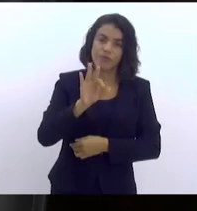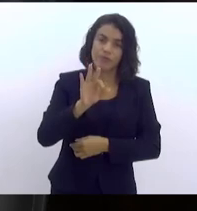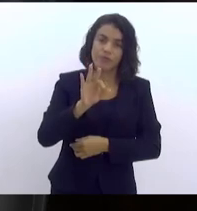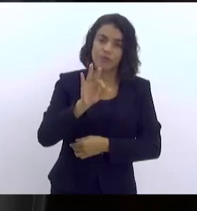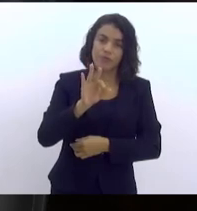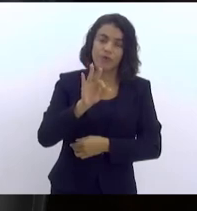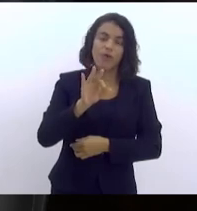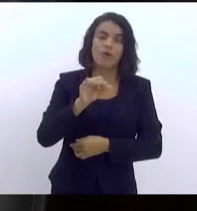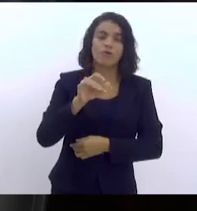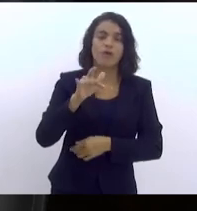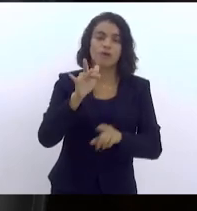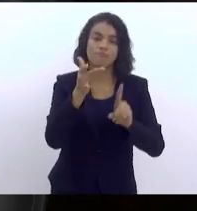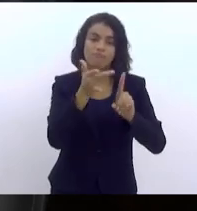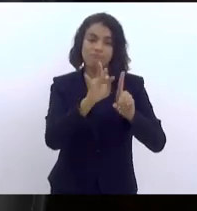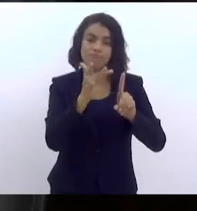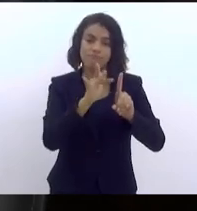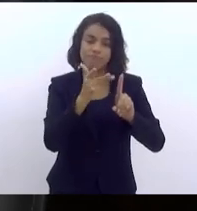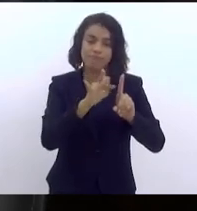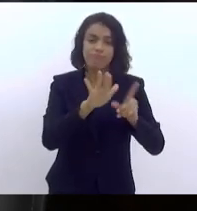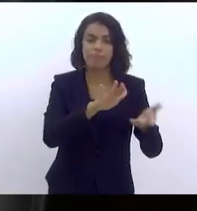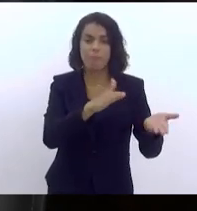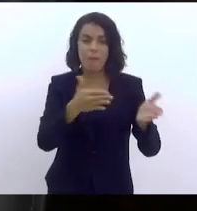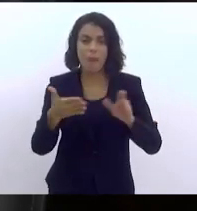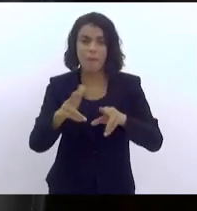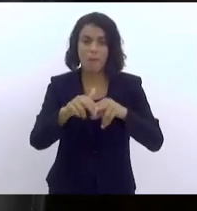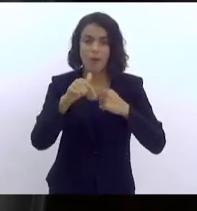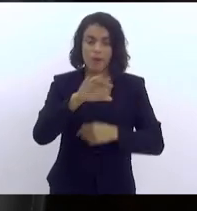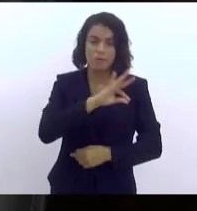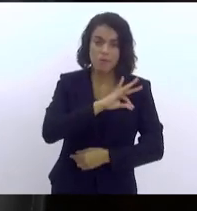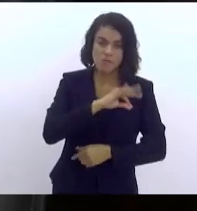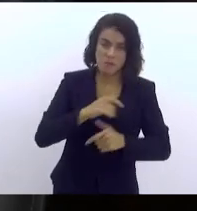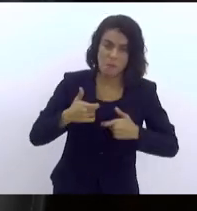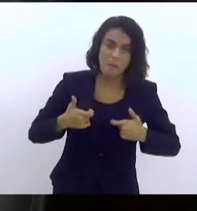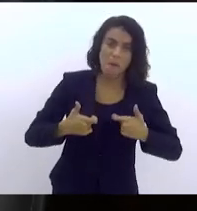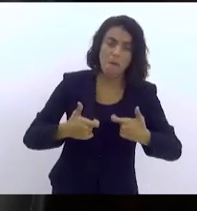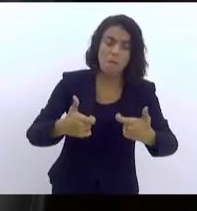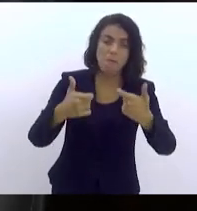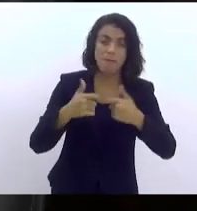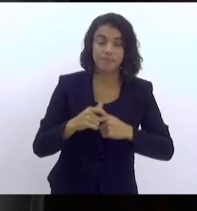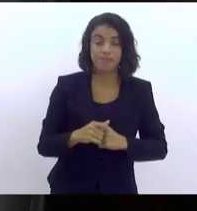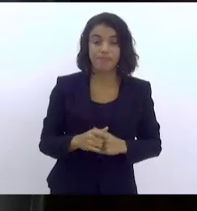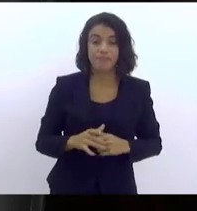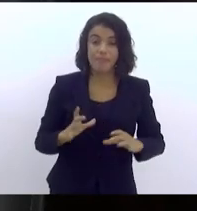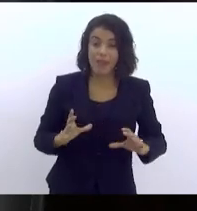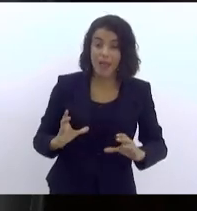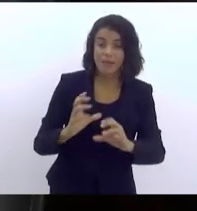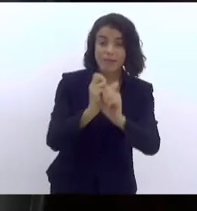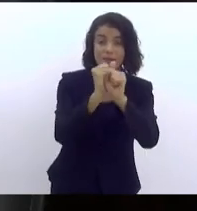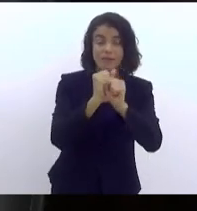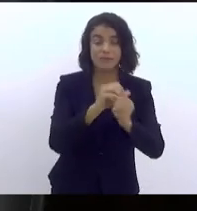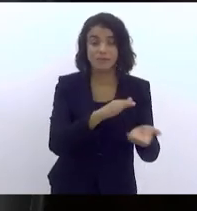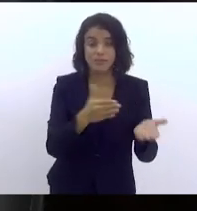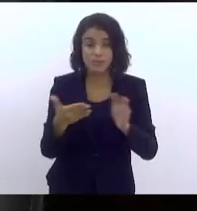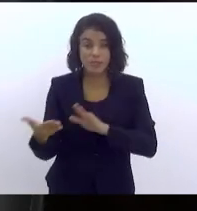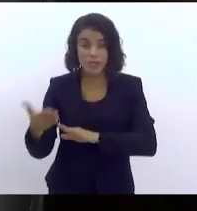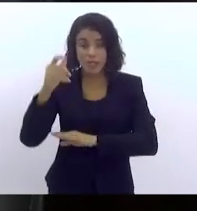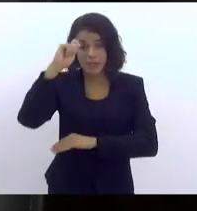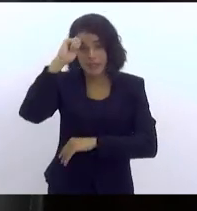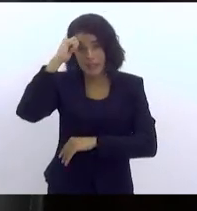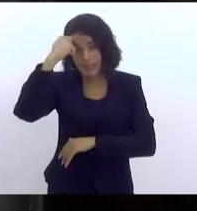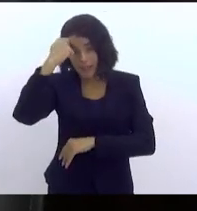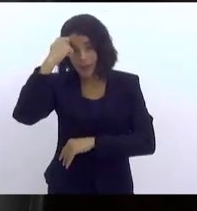das vítimas da letalidade policial no Brasil a taxa de letalidade policial entre negros